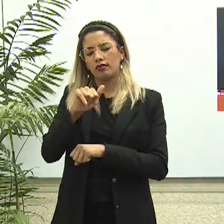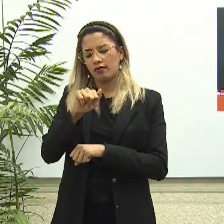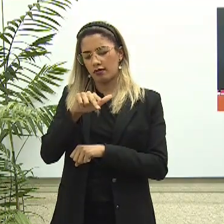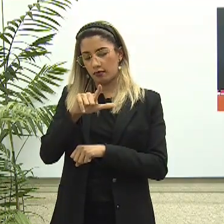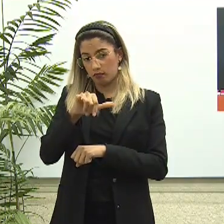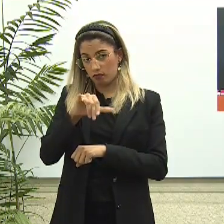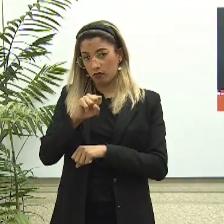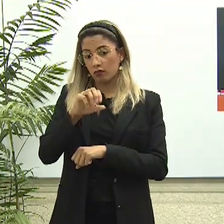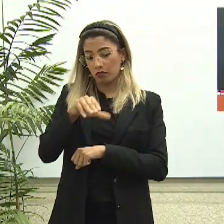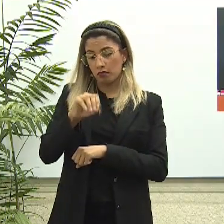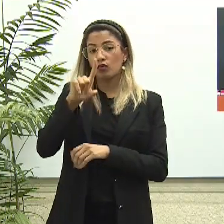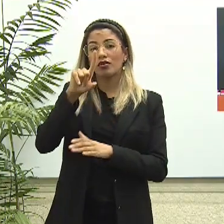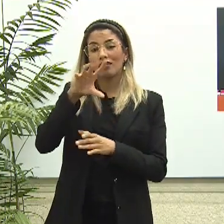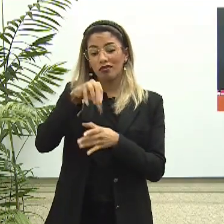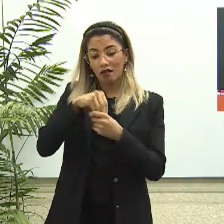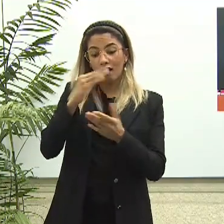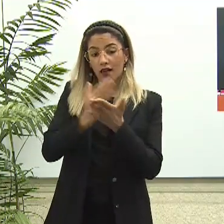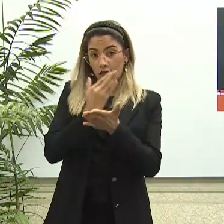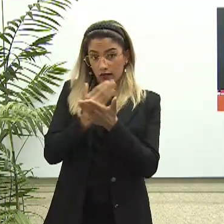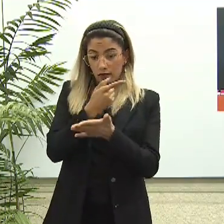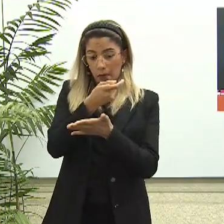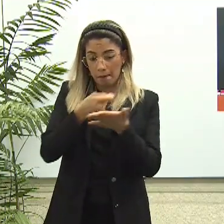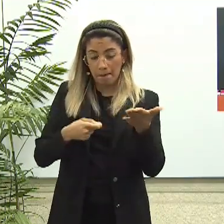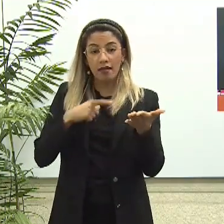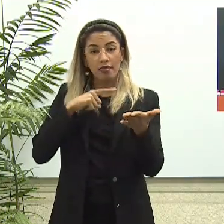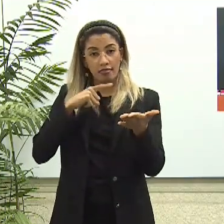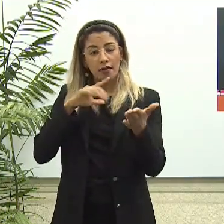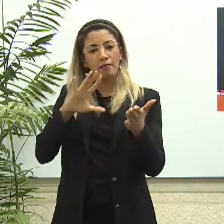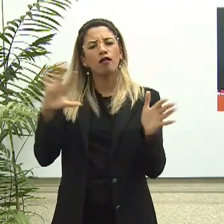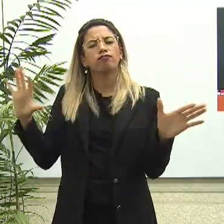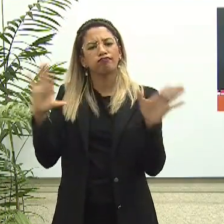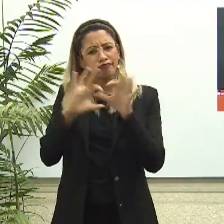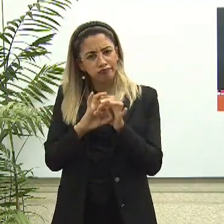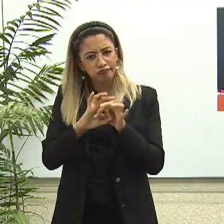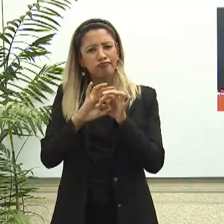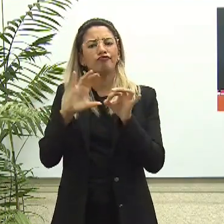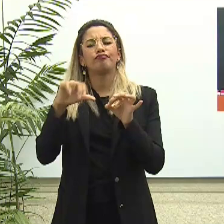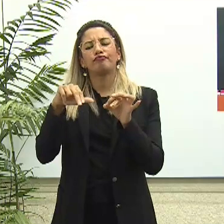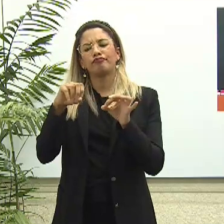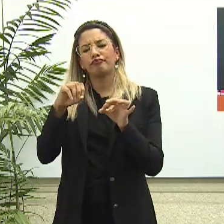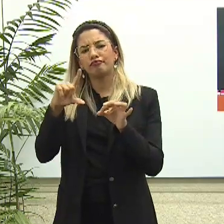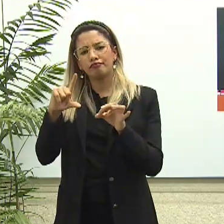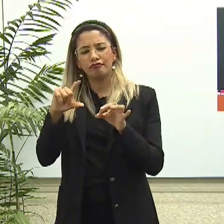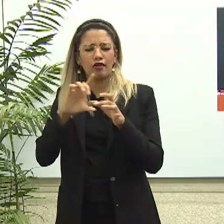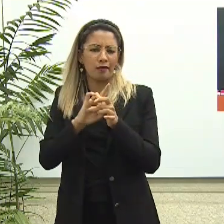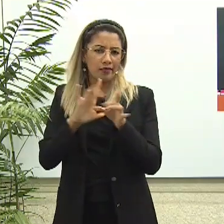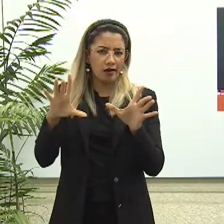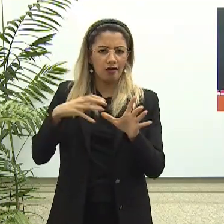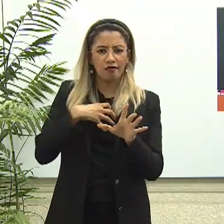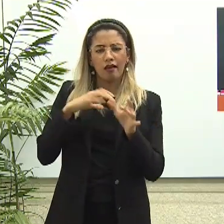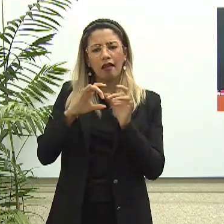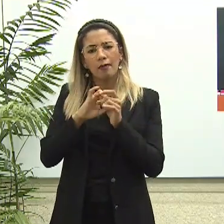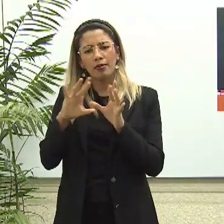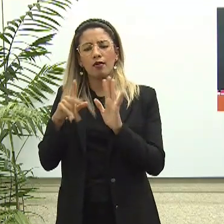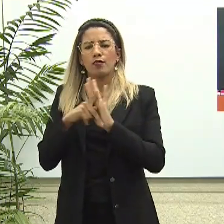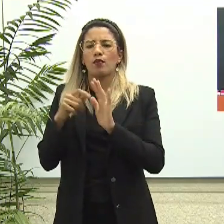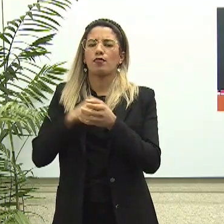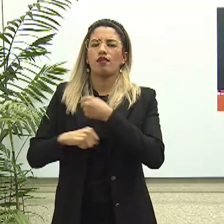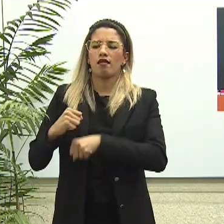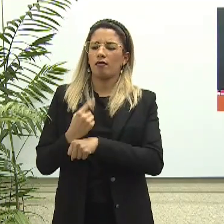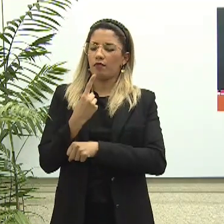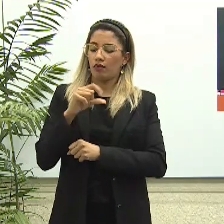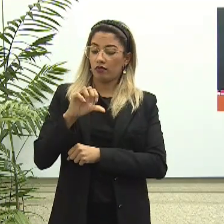no no livro mas conectado sim com as questões do neoliberalismo com toda a ofensiva neoliberal dos anos 80 né